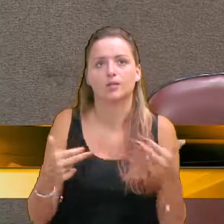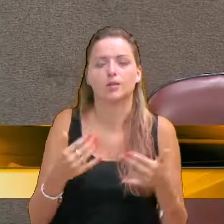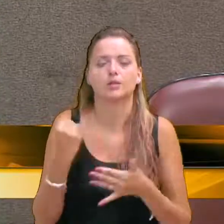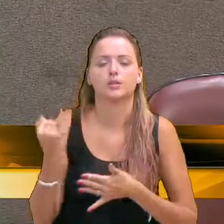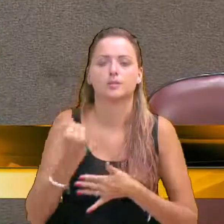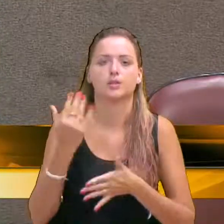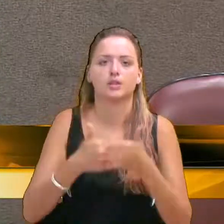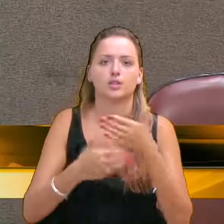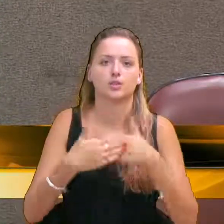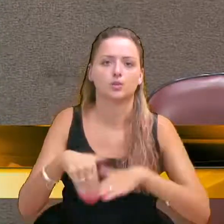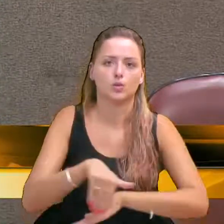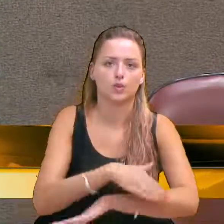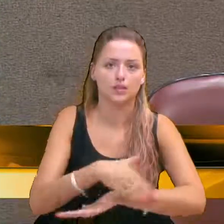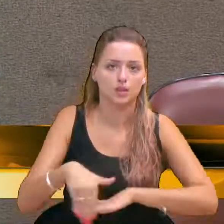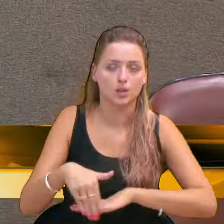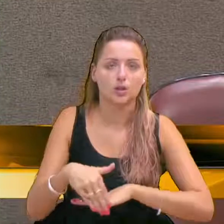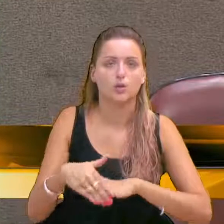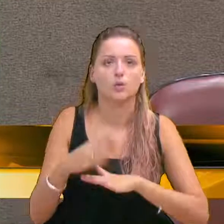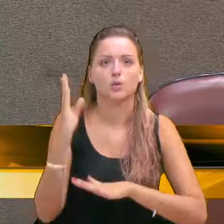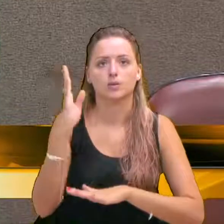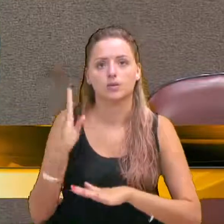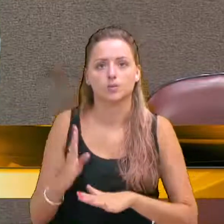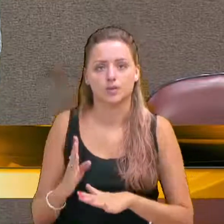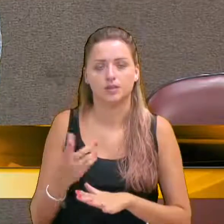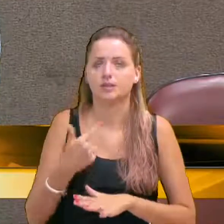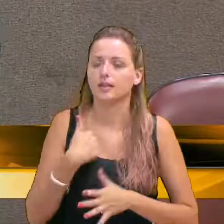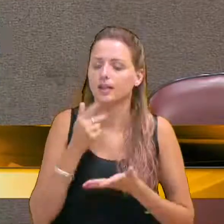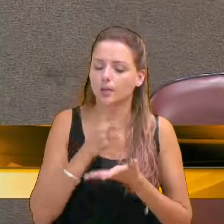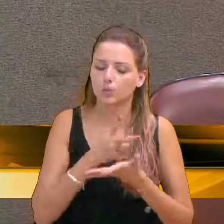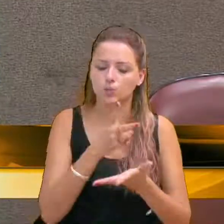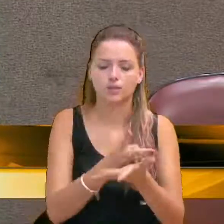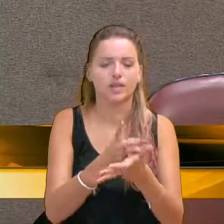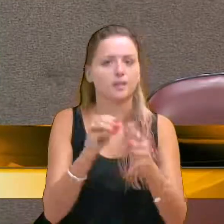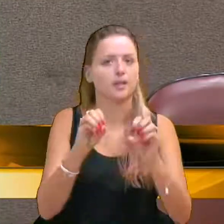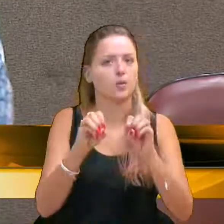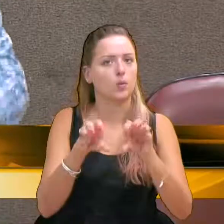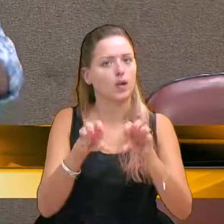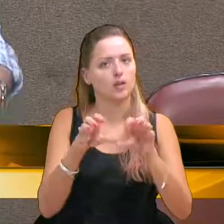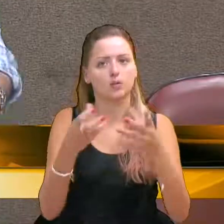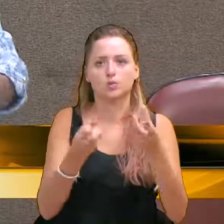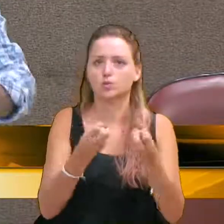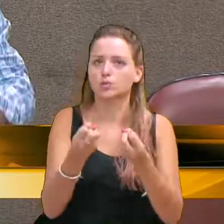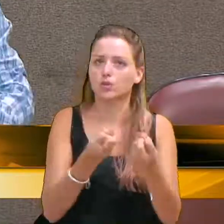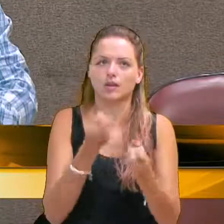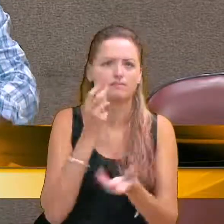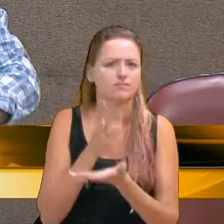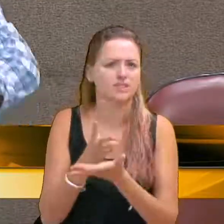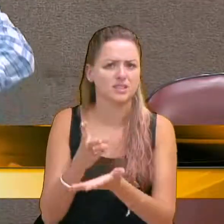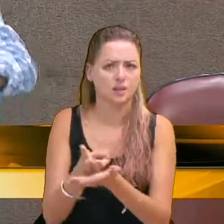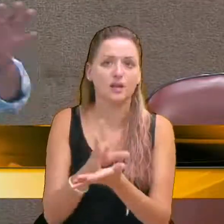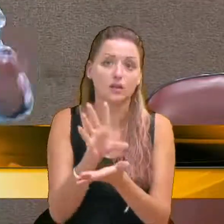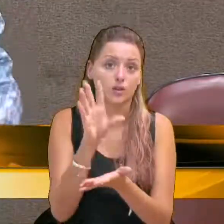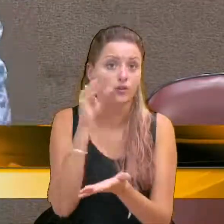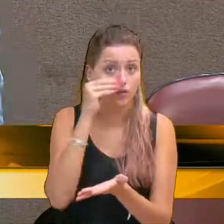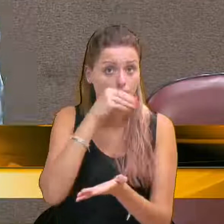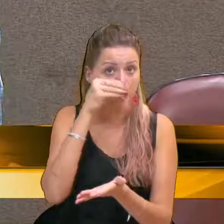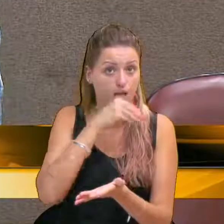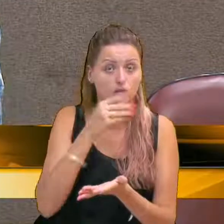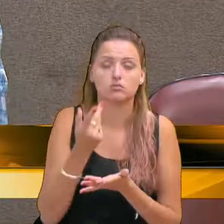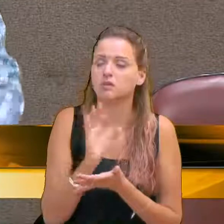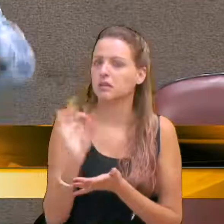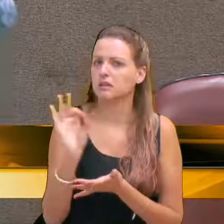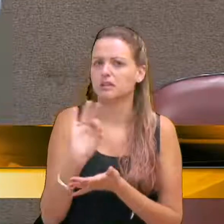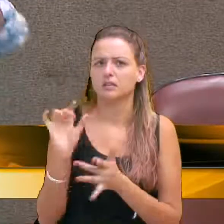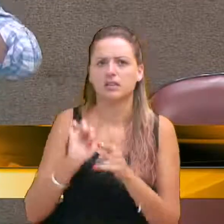nas estradas brasileiras. Eu ando sempre com o farol ligado, baixo, sem problema